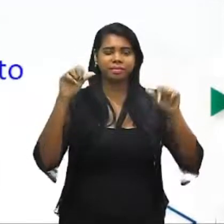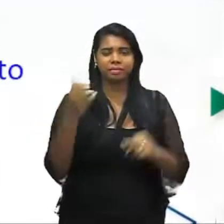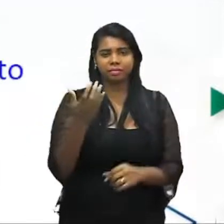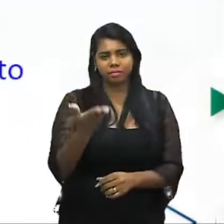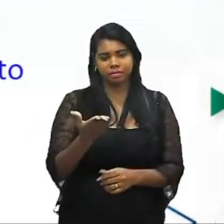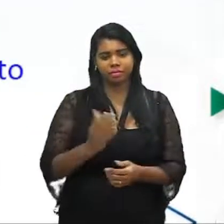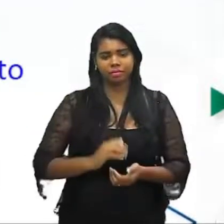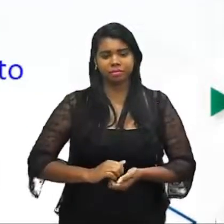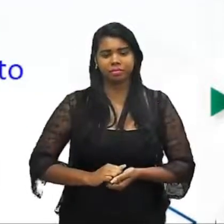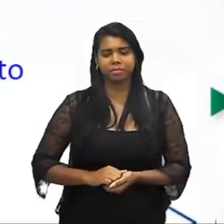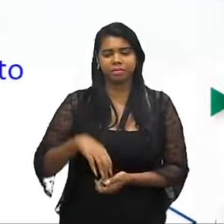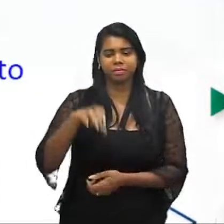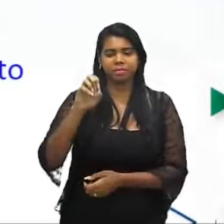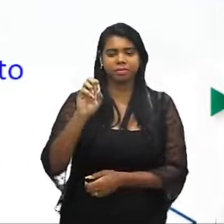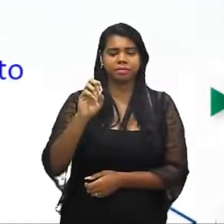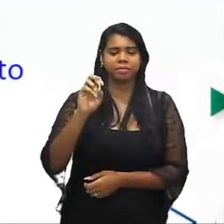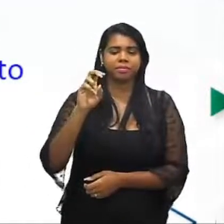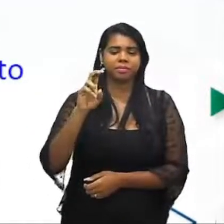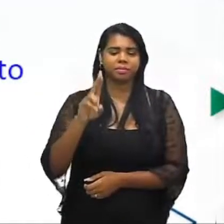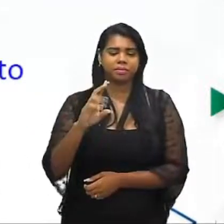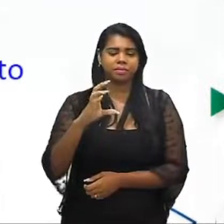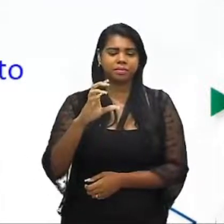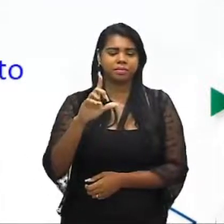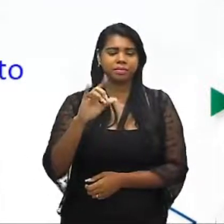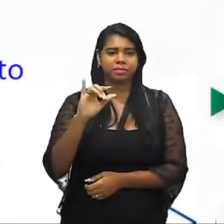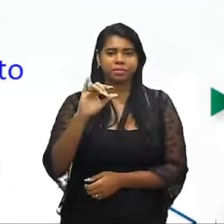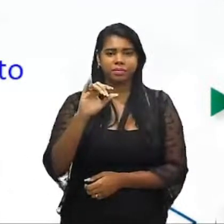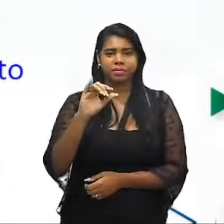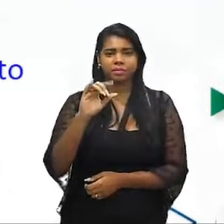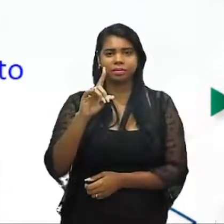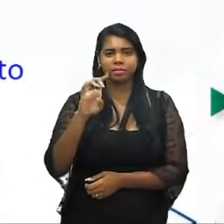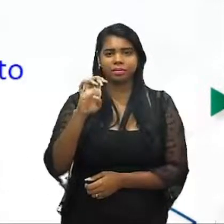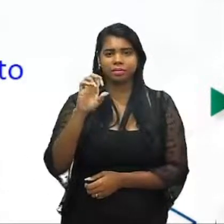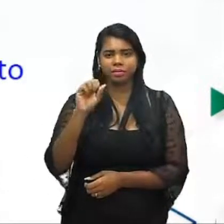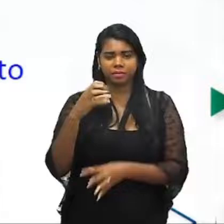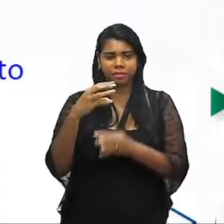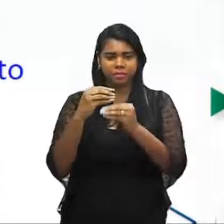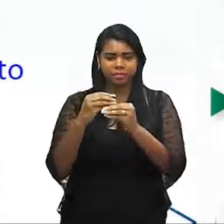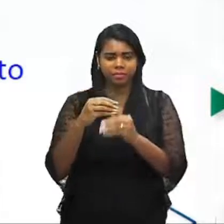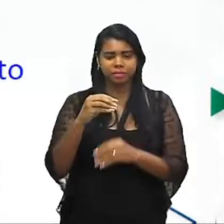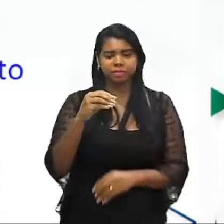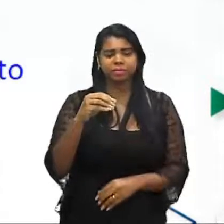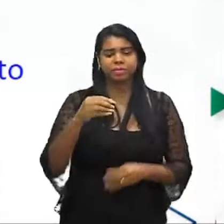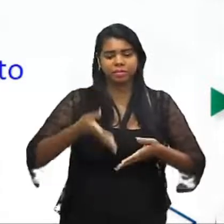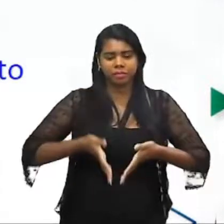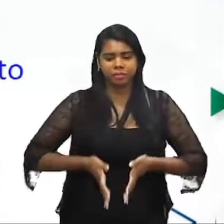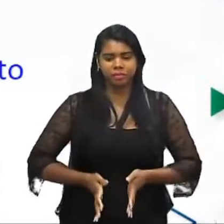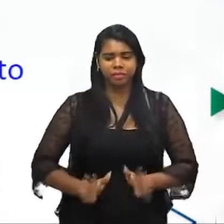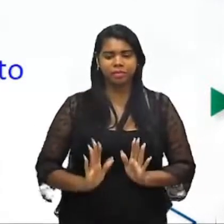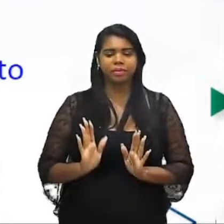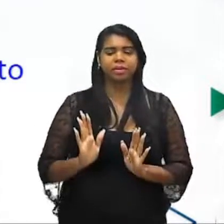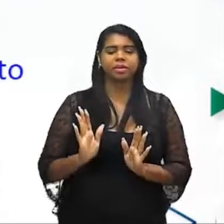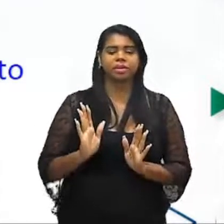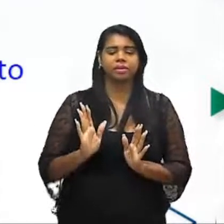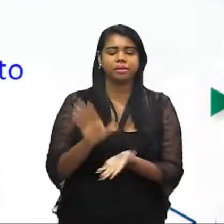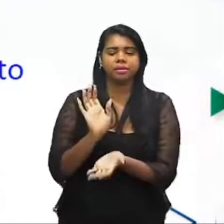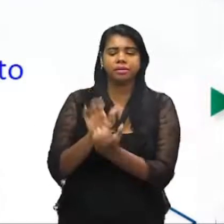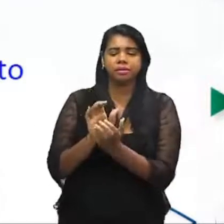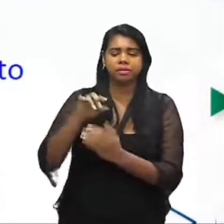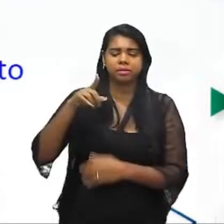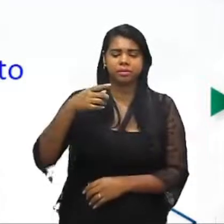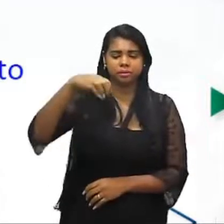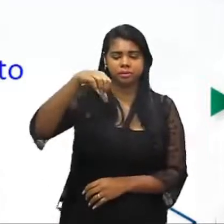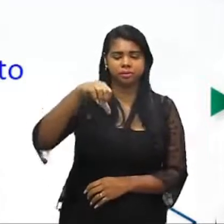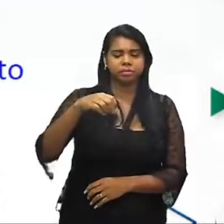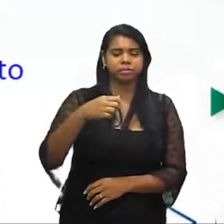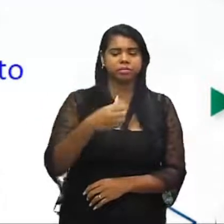Euclides Francisco Amâncio, esse é o nome do artista, né, Bajado. Ele nasceu em Maraial, Pernambuco, em